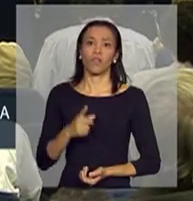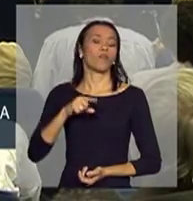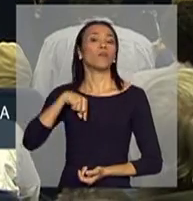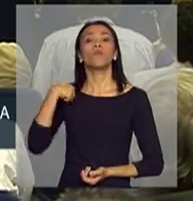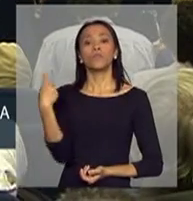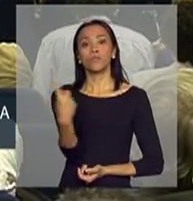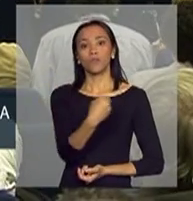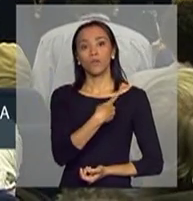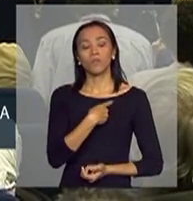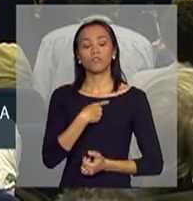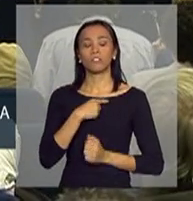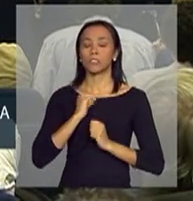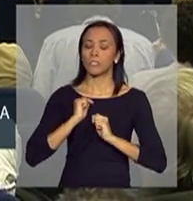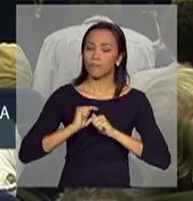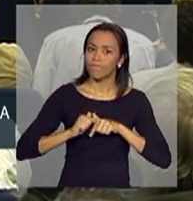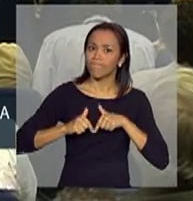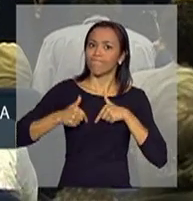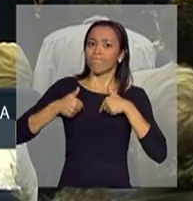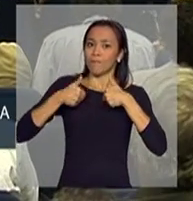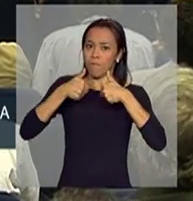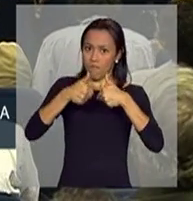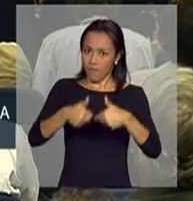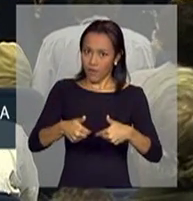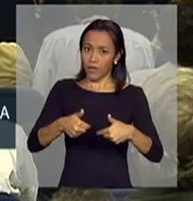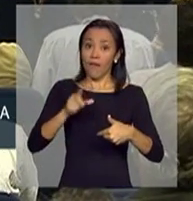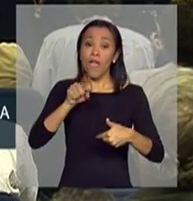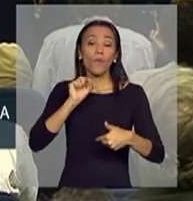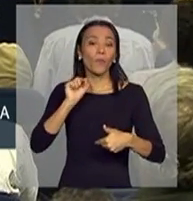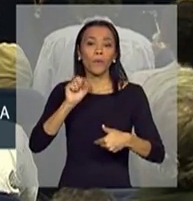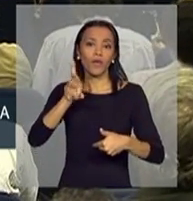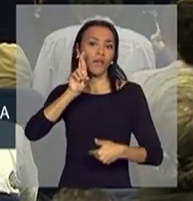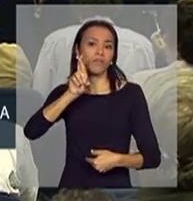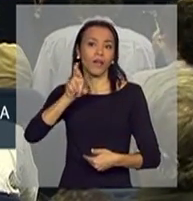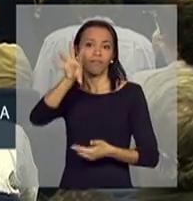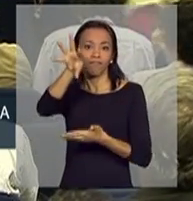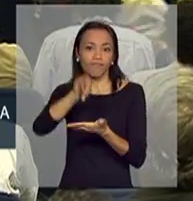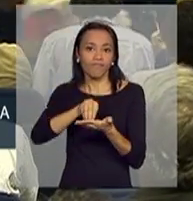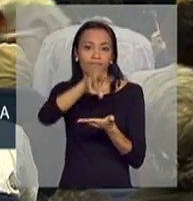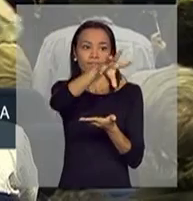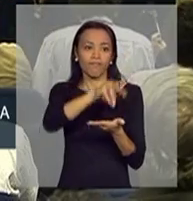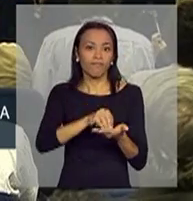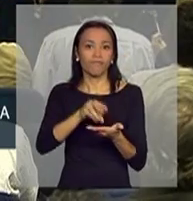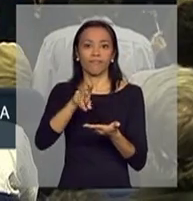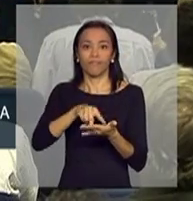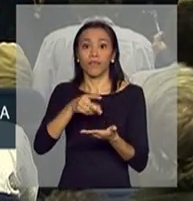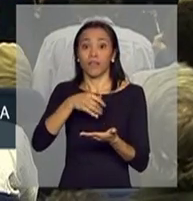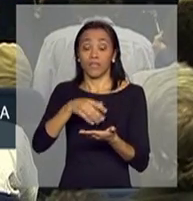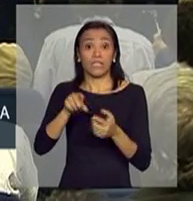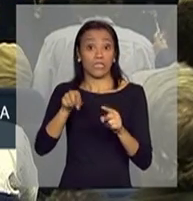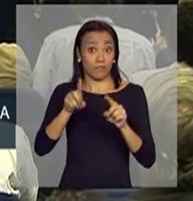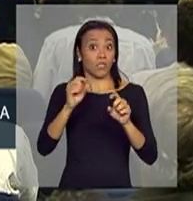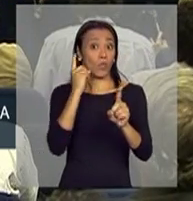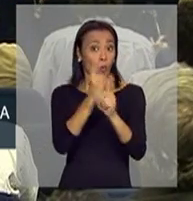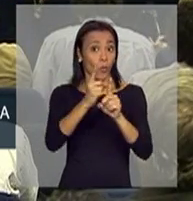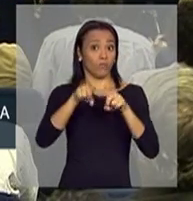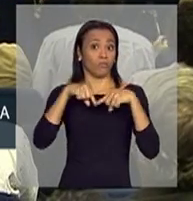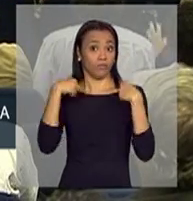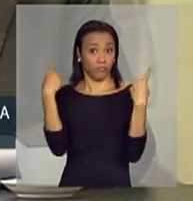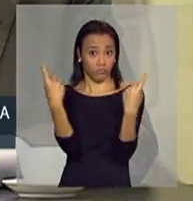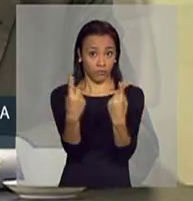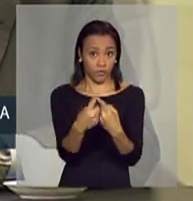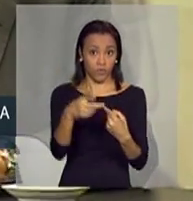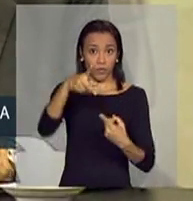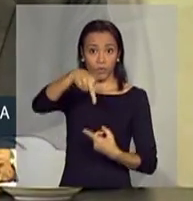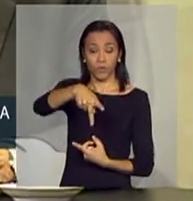O nosso empenho é tomar depoimentos, se possível, em audiências públicas, em muitos